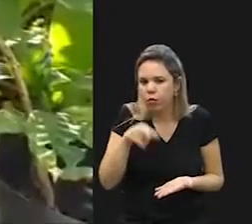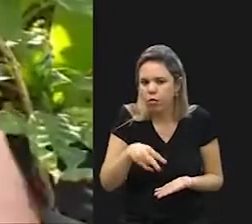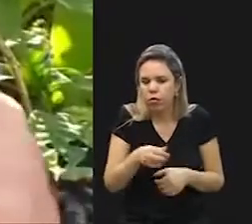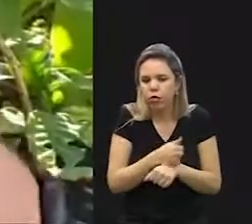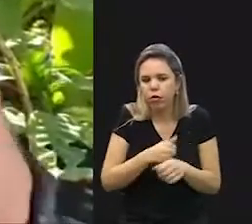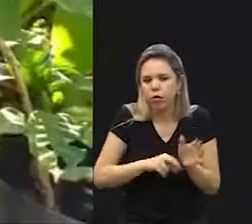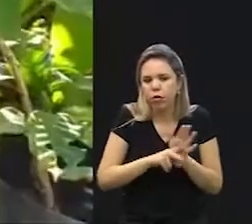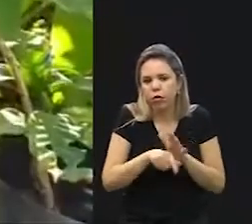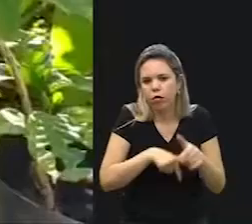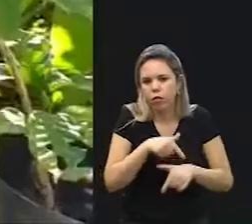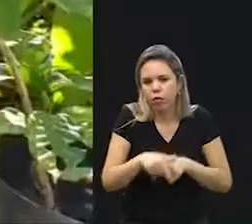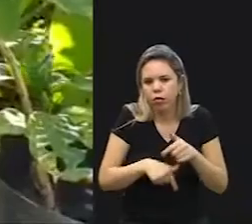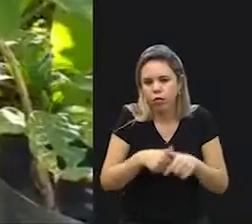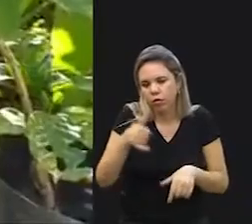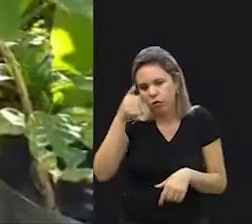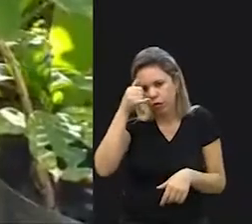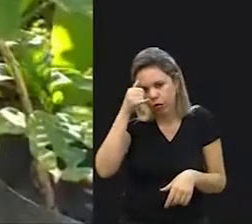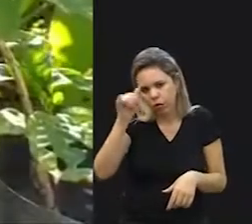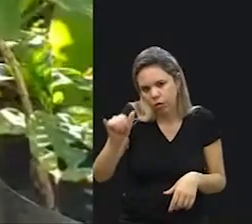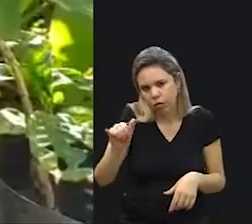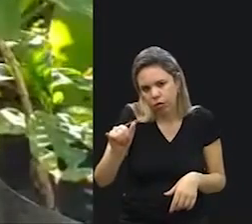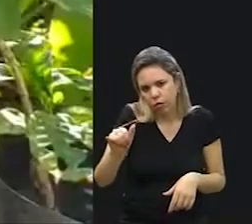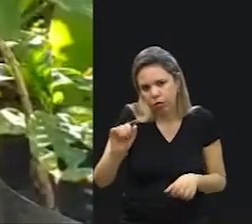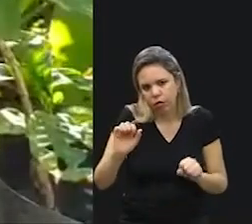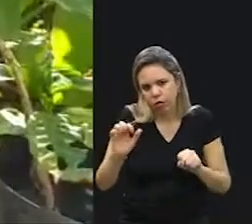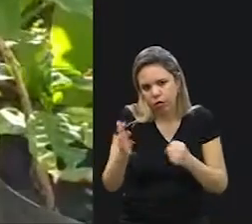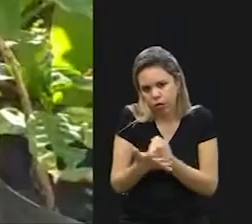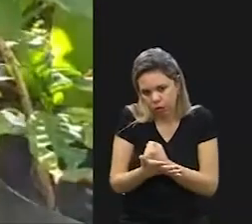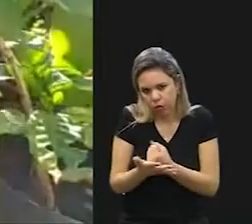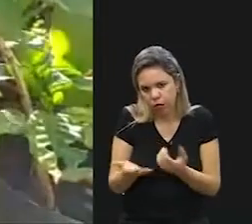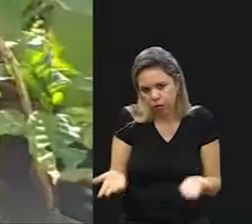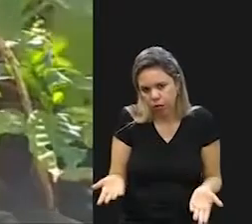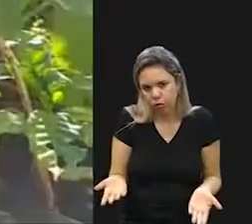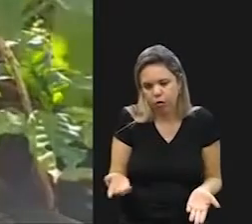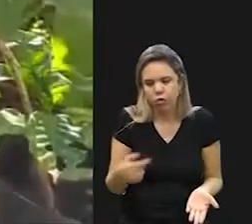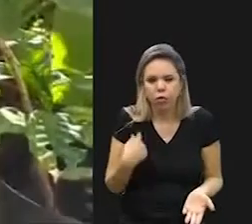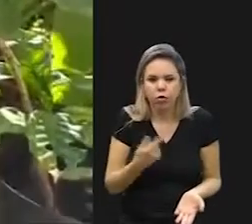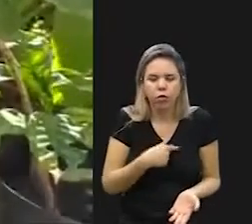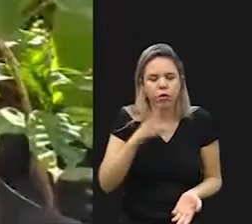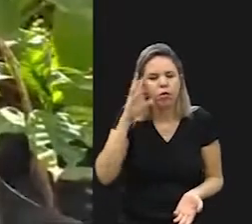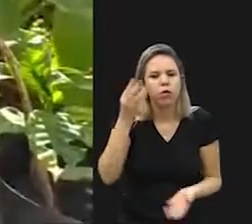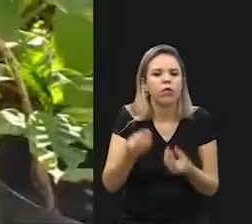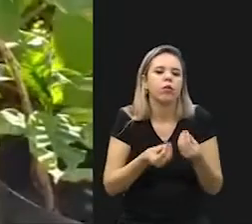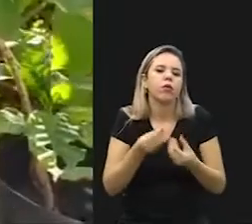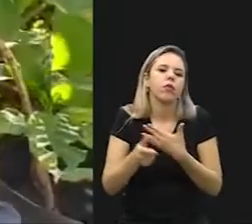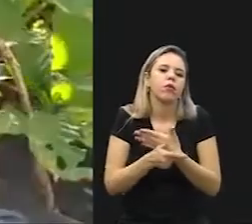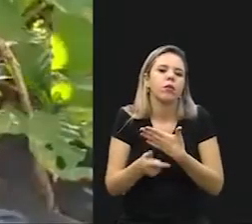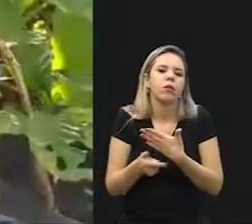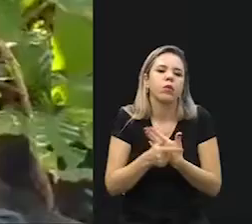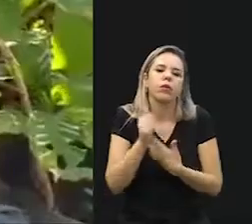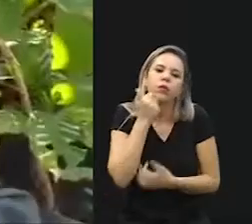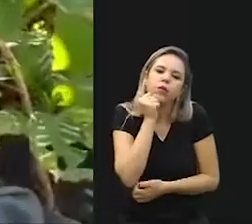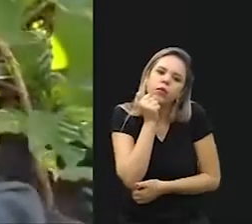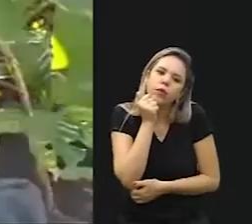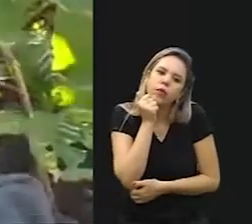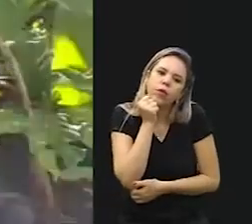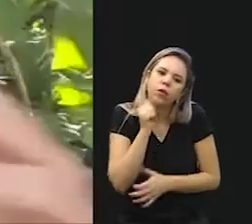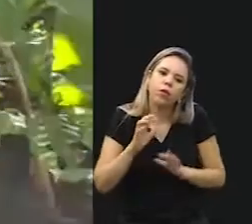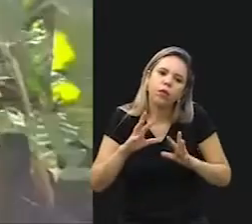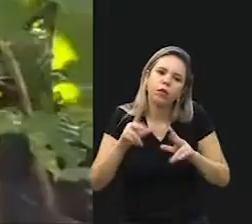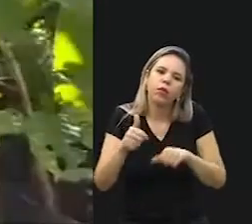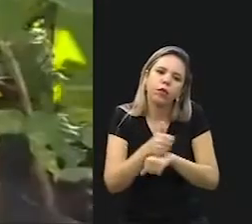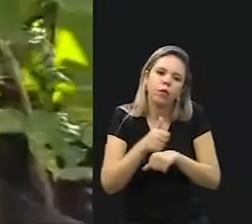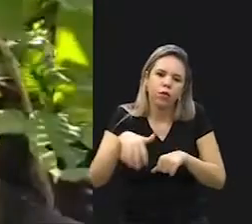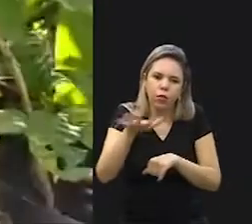biólogos trabalham também no combate ao coronavírus. Então, a gente tem que entender o papel da ciência em todos